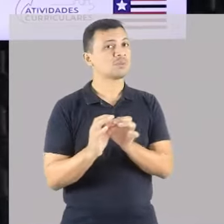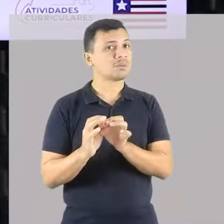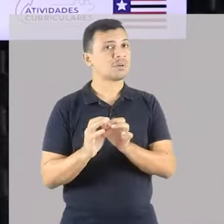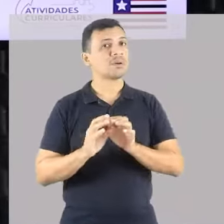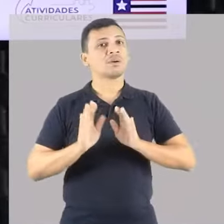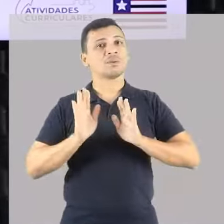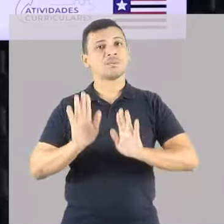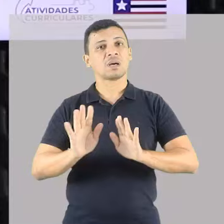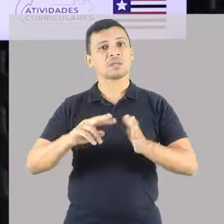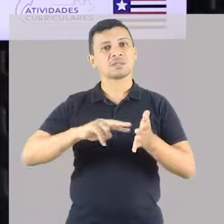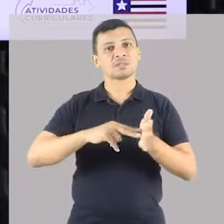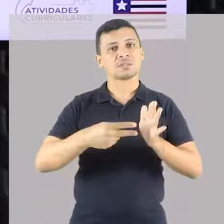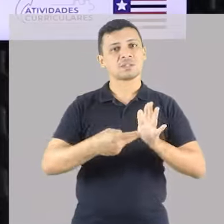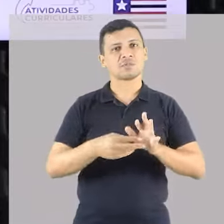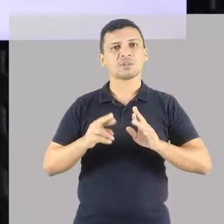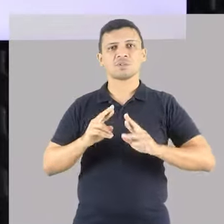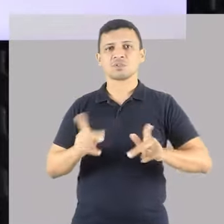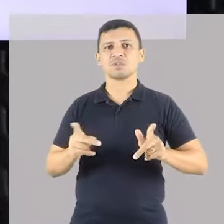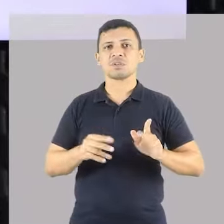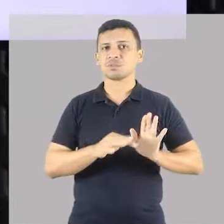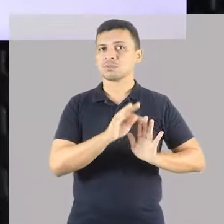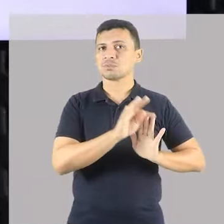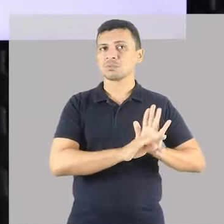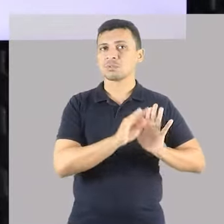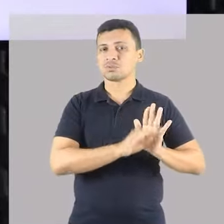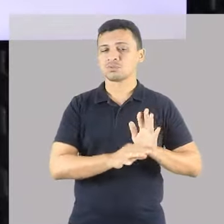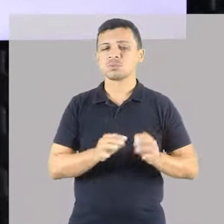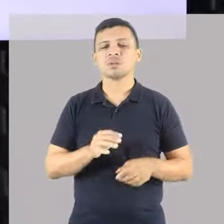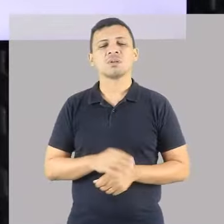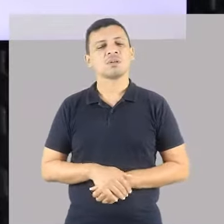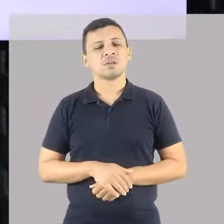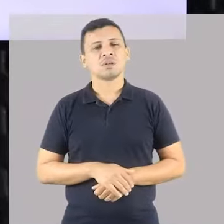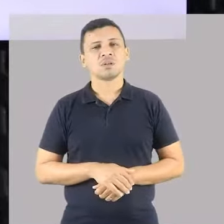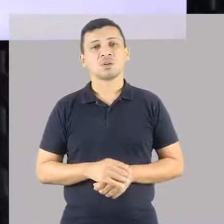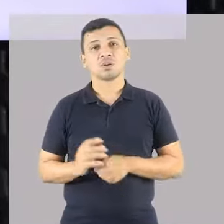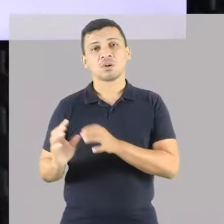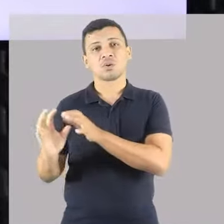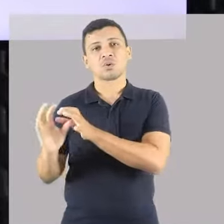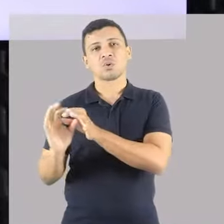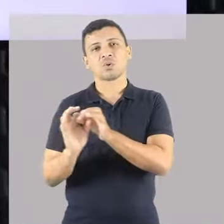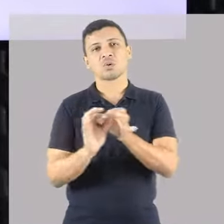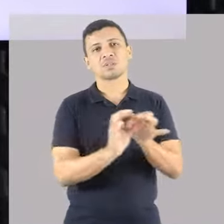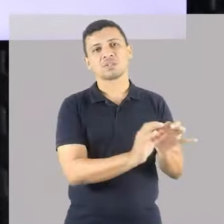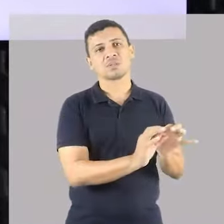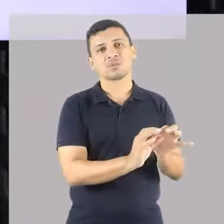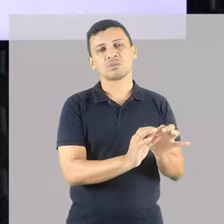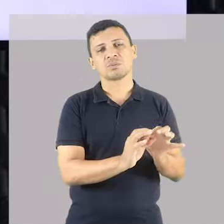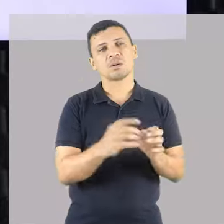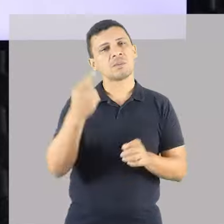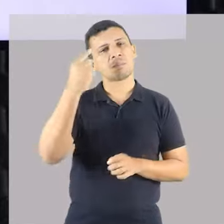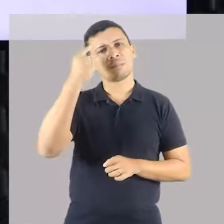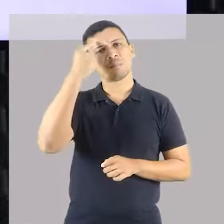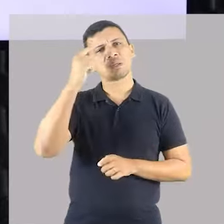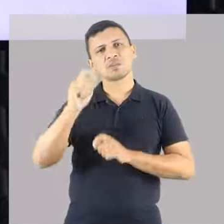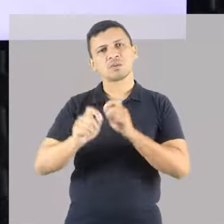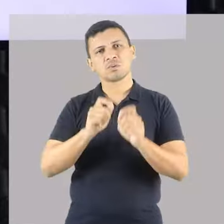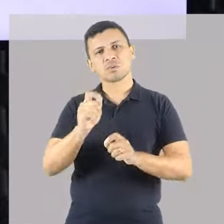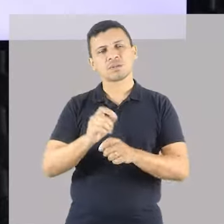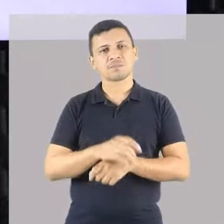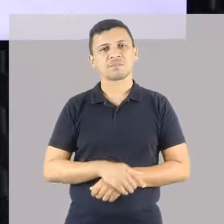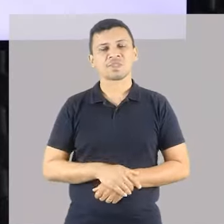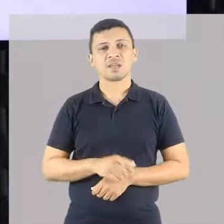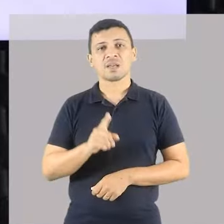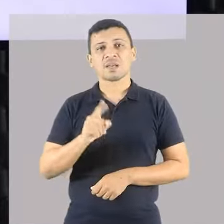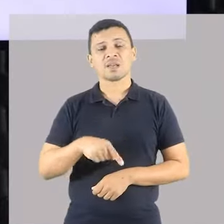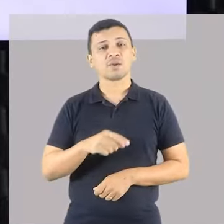diferentes dentro da referência textual quando nós falamos em coesão então associe sempre isso nós estamos falando